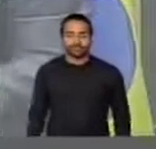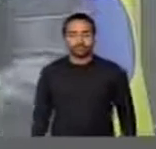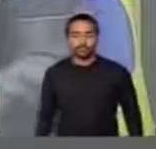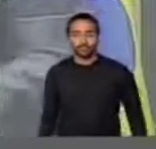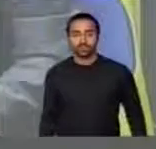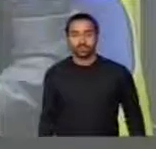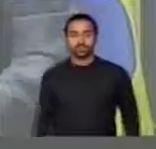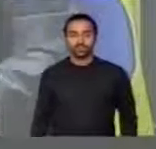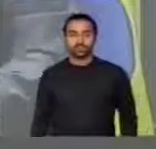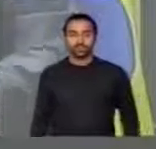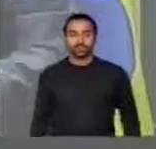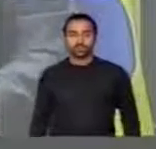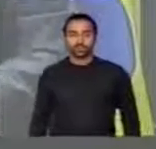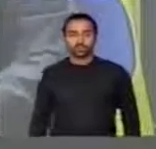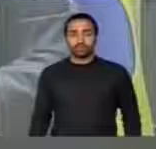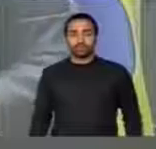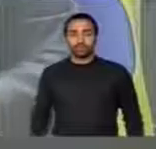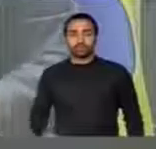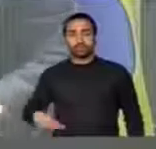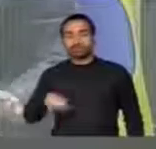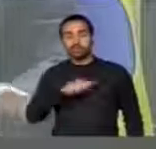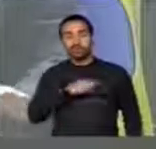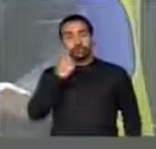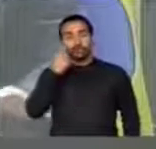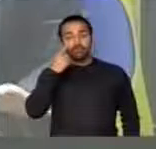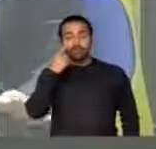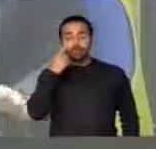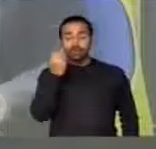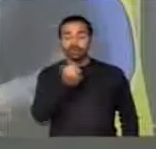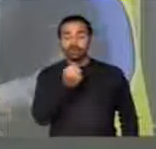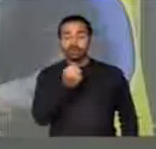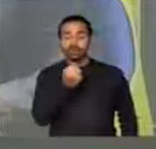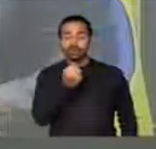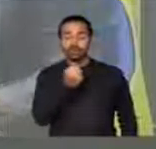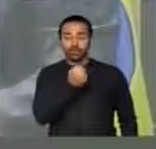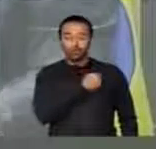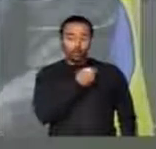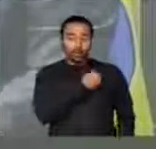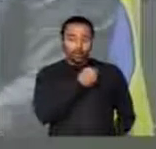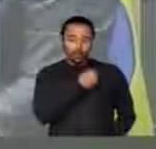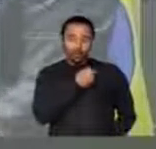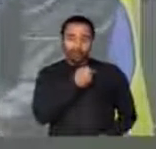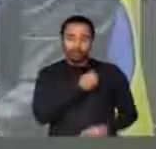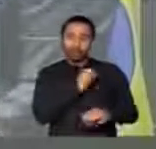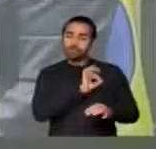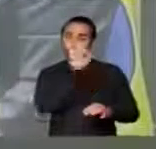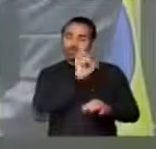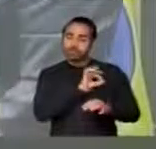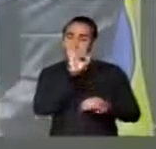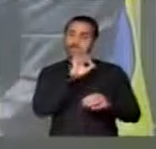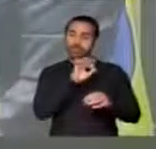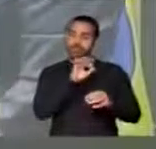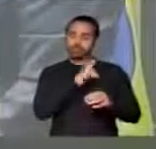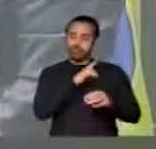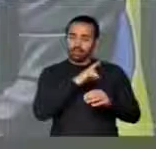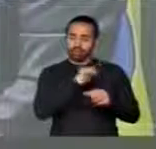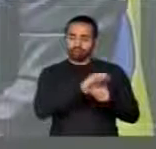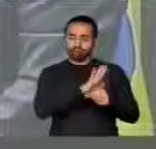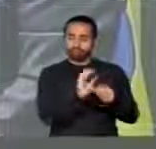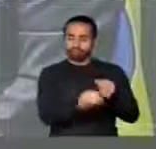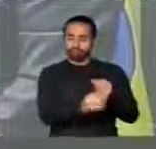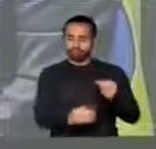Quando nós nos debruçamos sobre os números de saneamento, e o Cristóvão fez aqui tão bem,